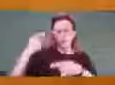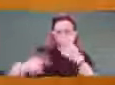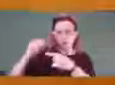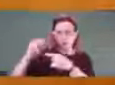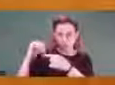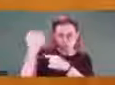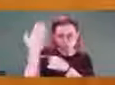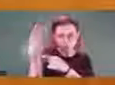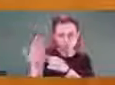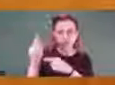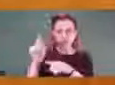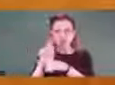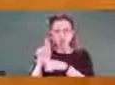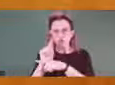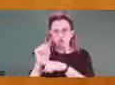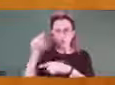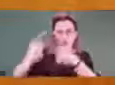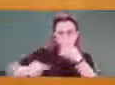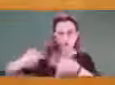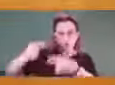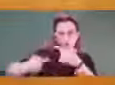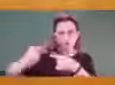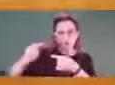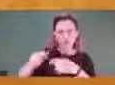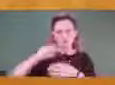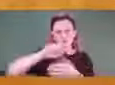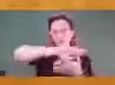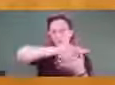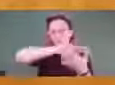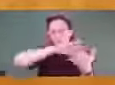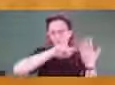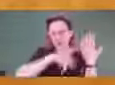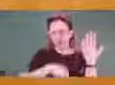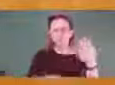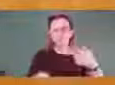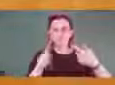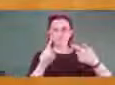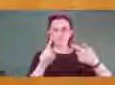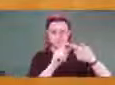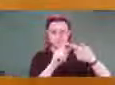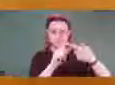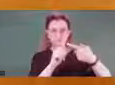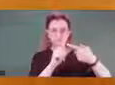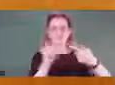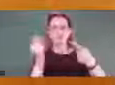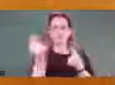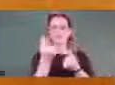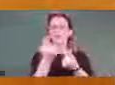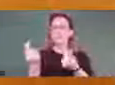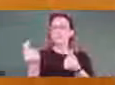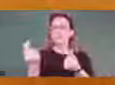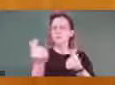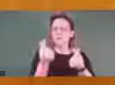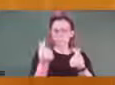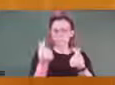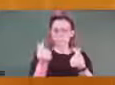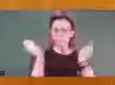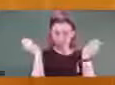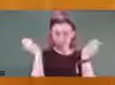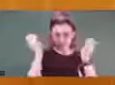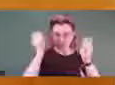e da Defesa Nacional entre outros o segundo eixo temático é o de Economia a necessidade de se